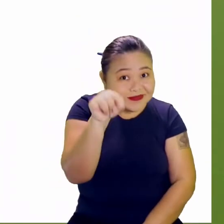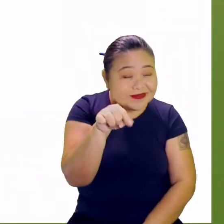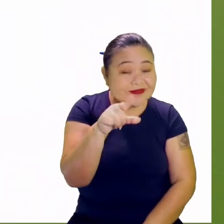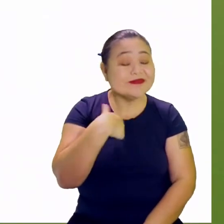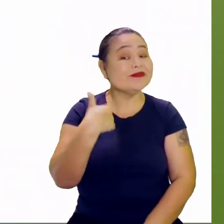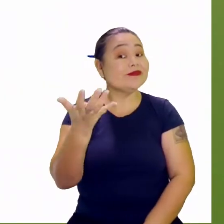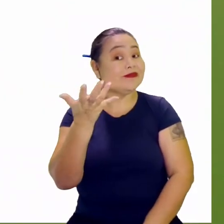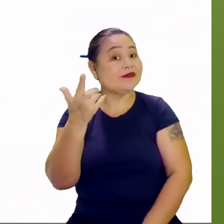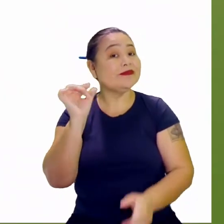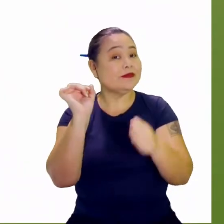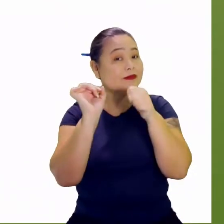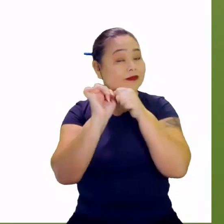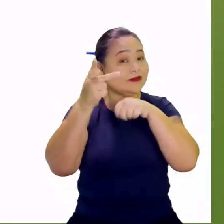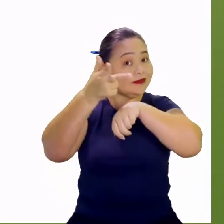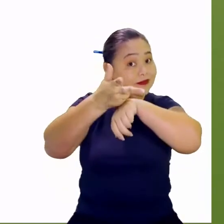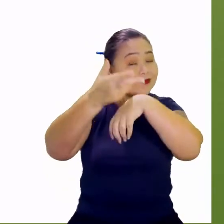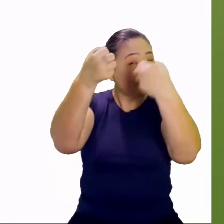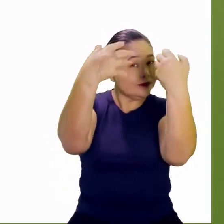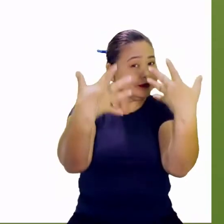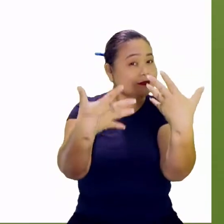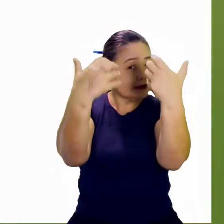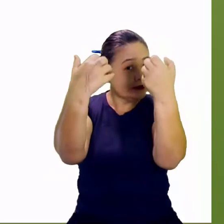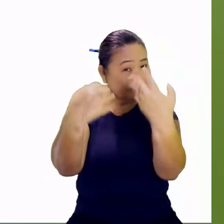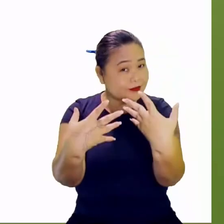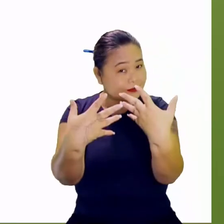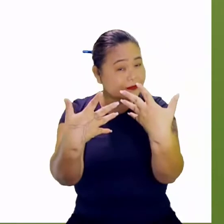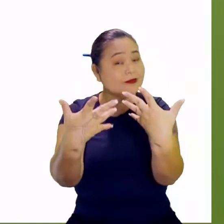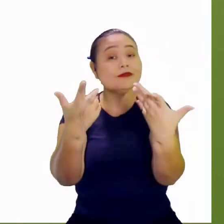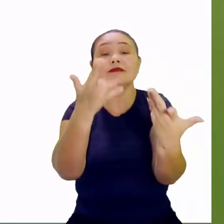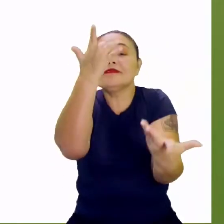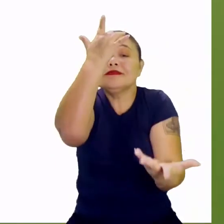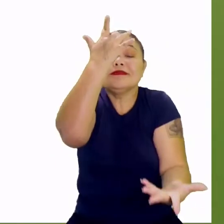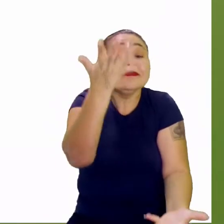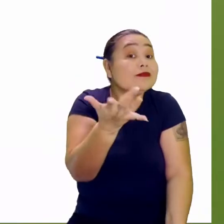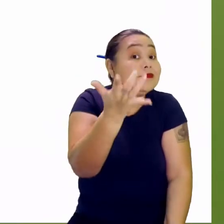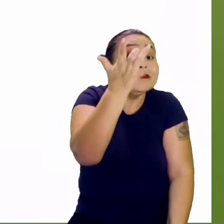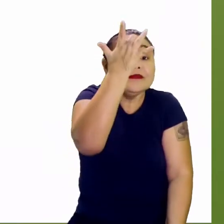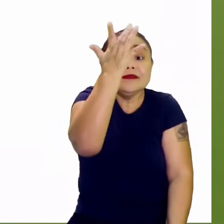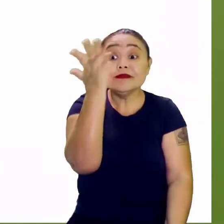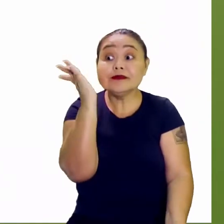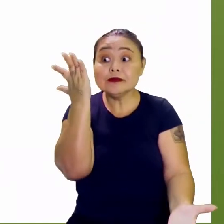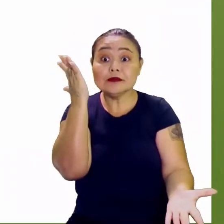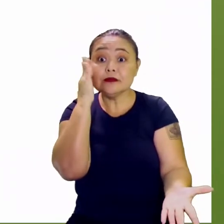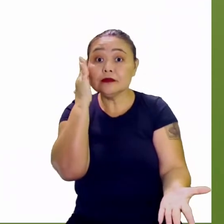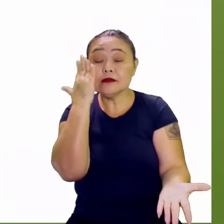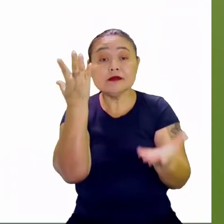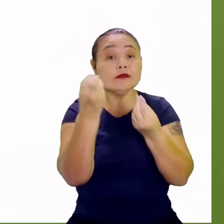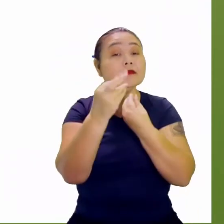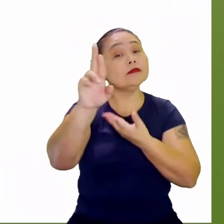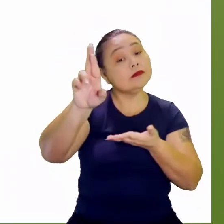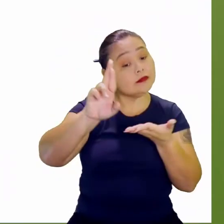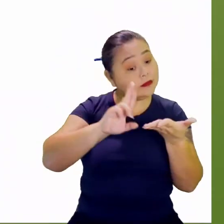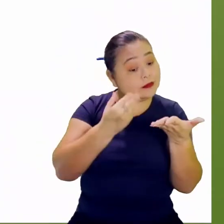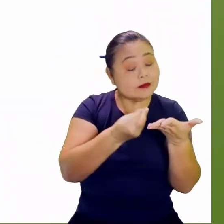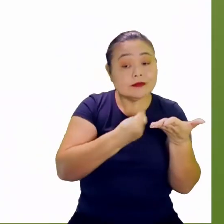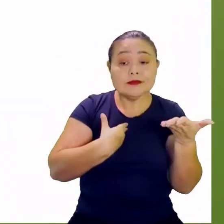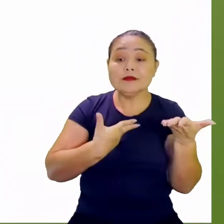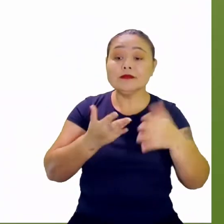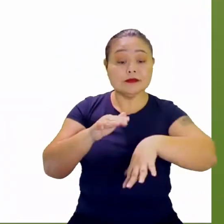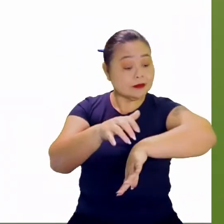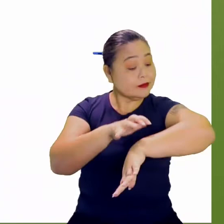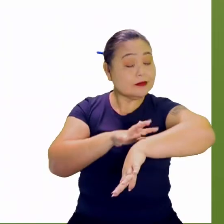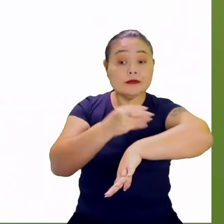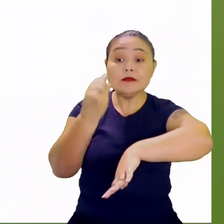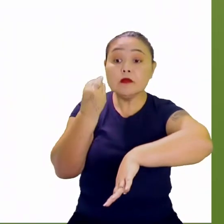eu já quero ver você fazendo um vídeo aí me explicando isso. Fica muito fácil a gente identificar e buscar as respostas para o nosso